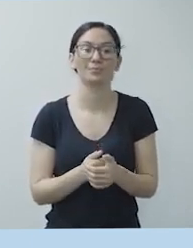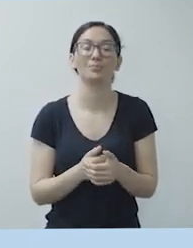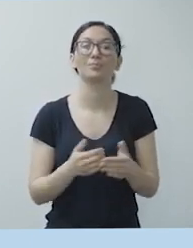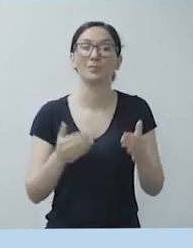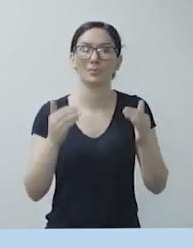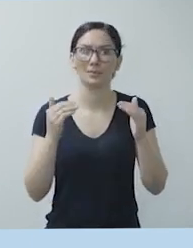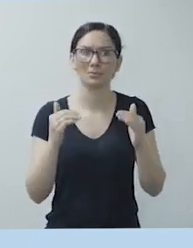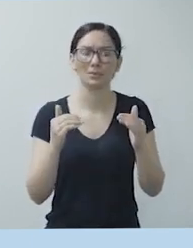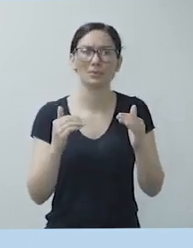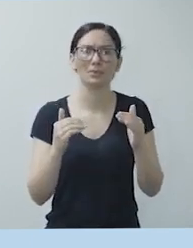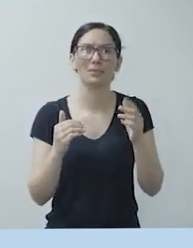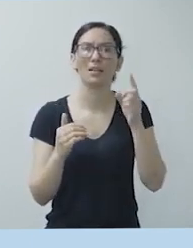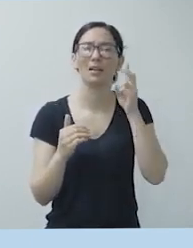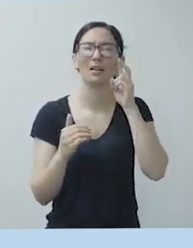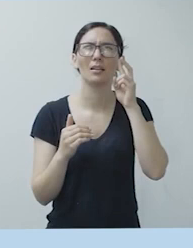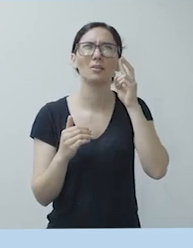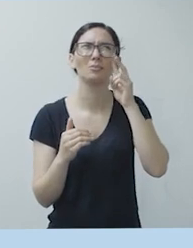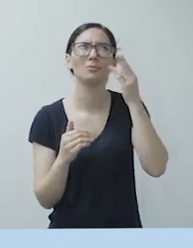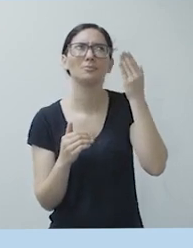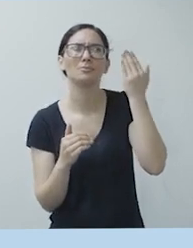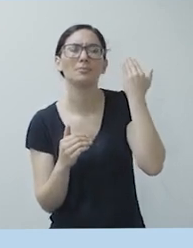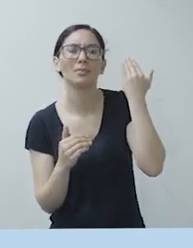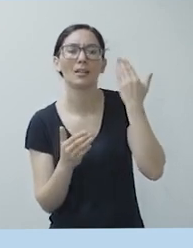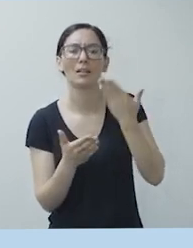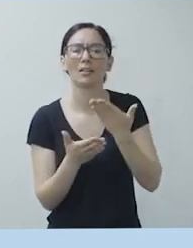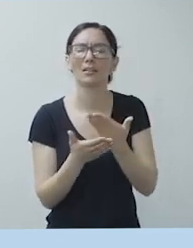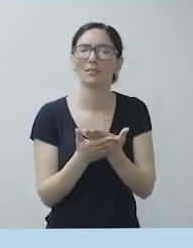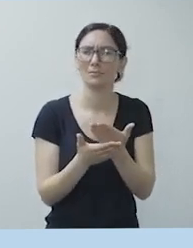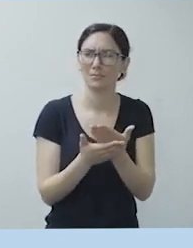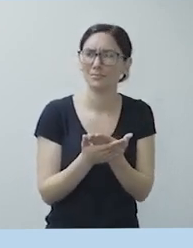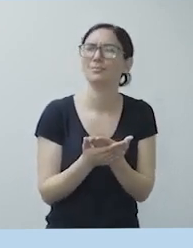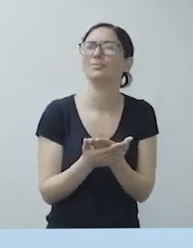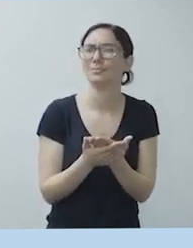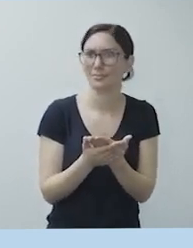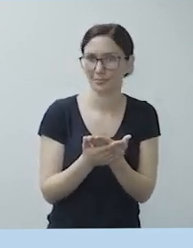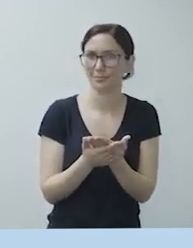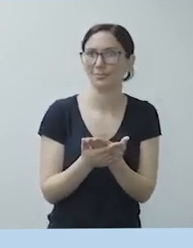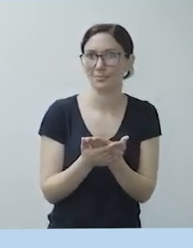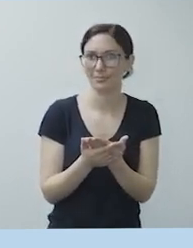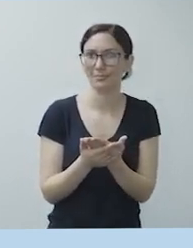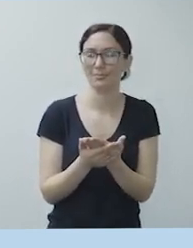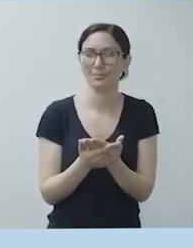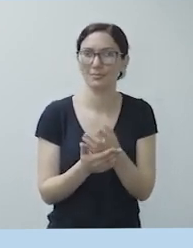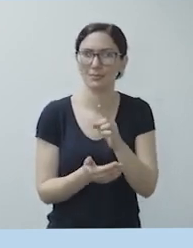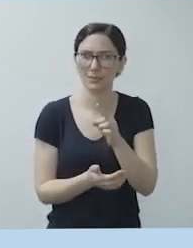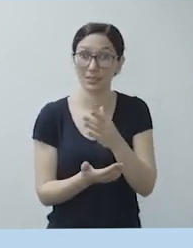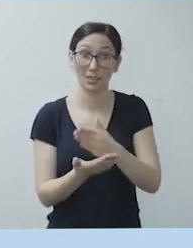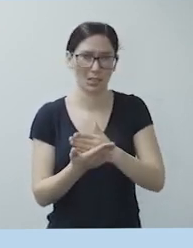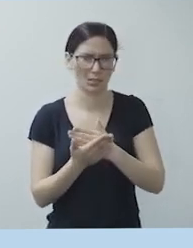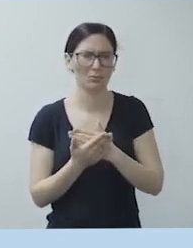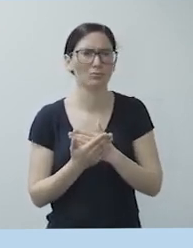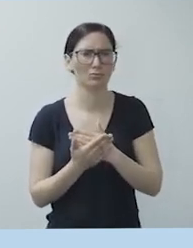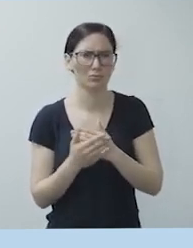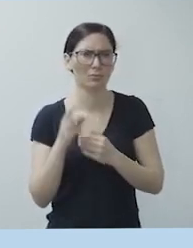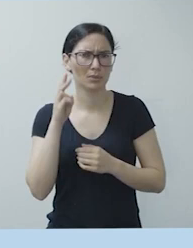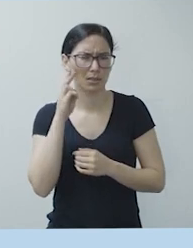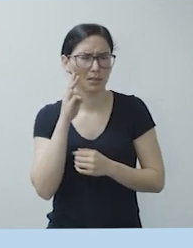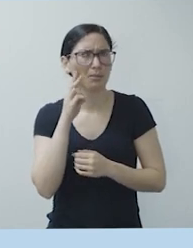Depois faremos o recordando. O que será que trabalhamos na aula anterior? Vocês me ajudam a lembrar?